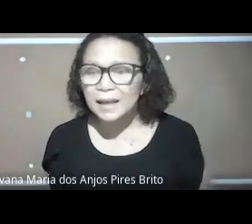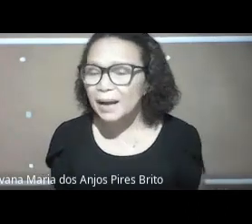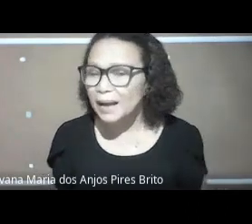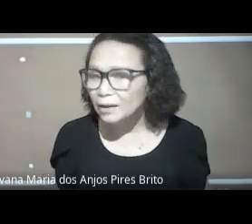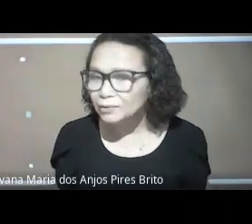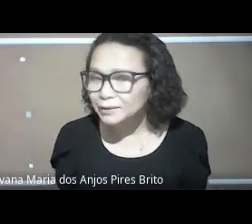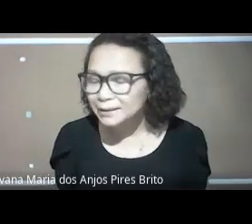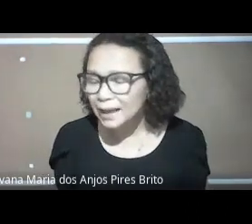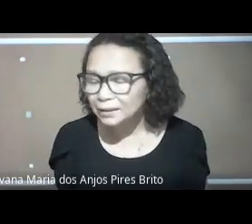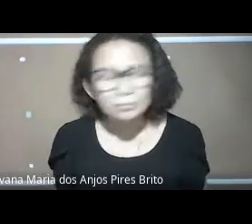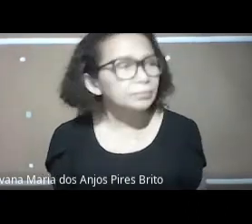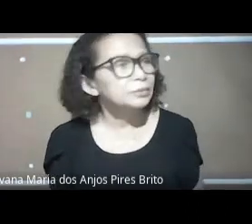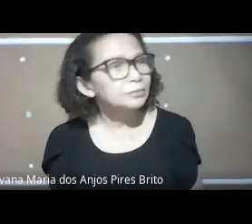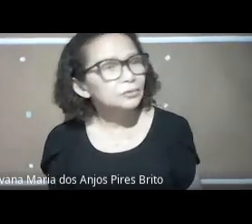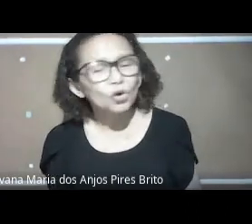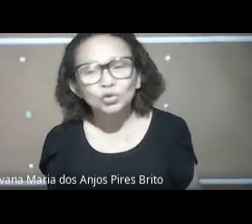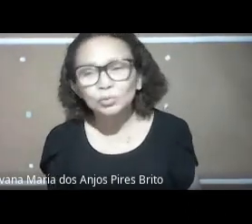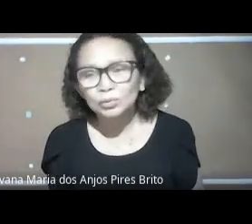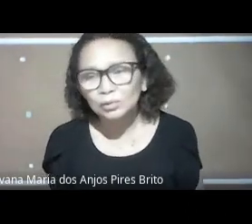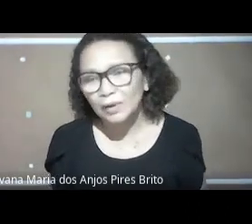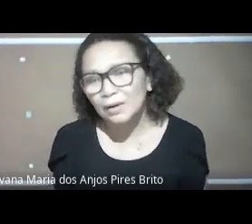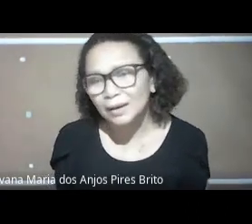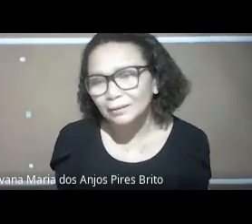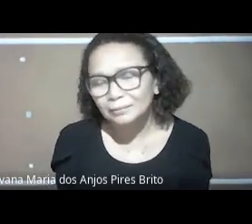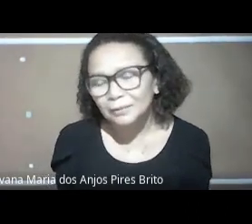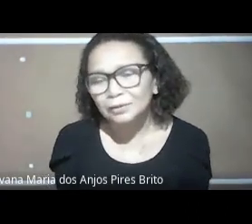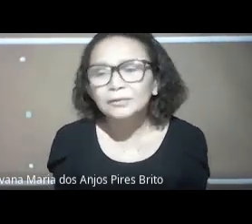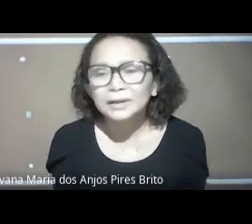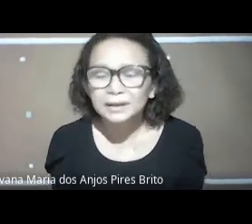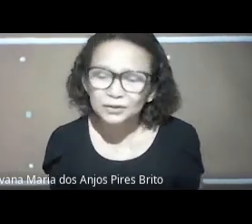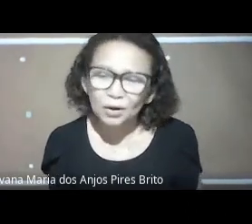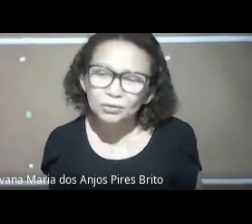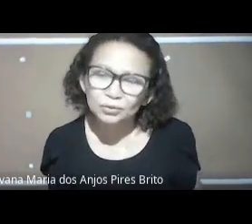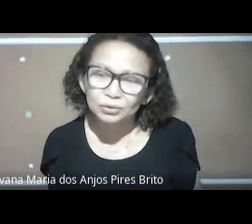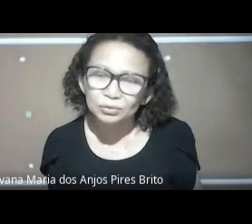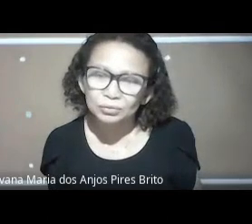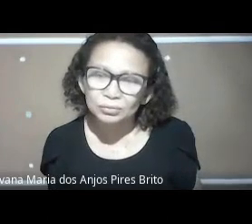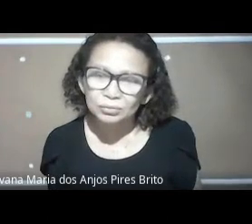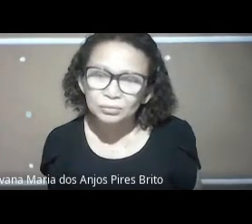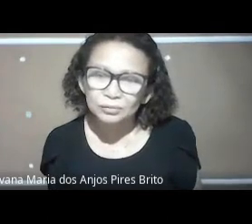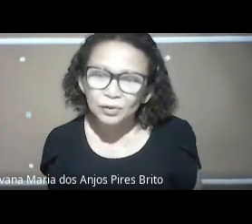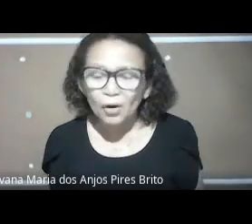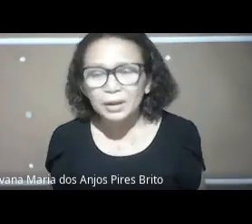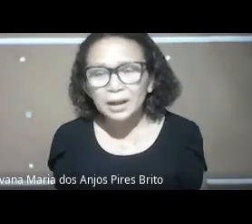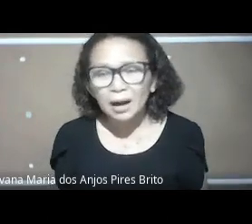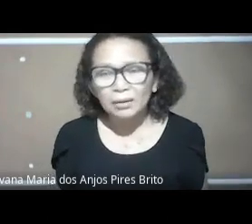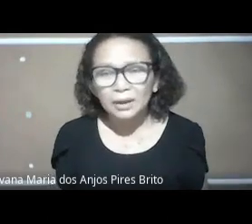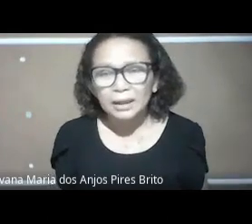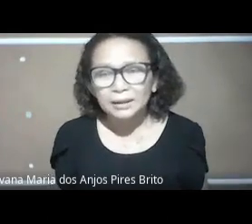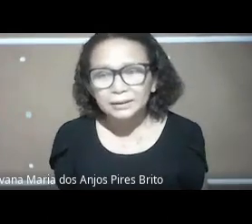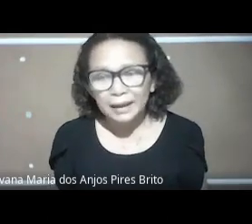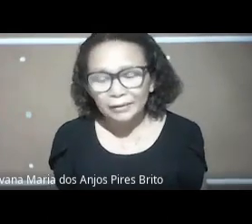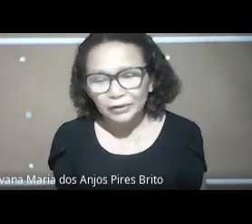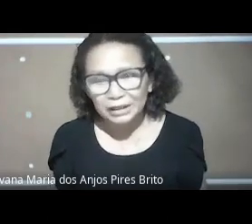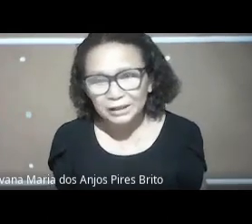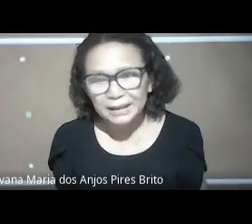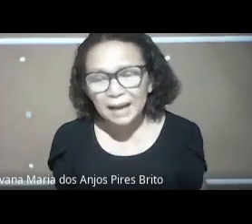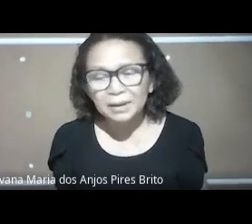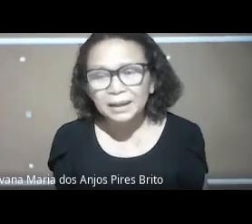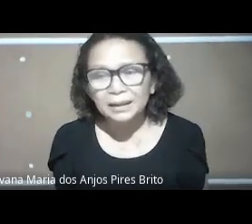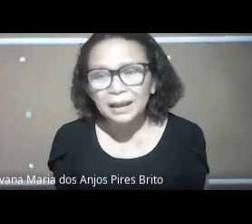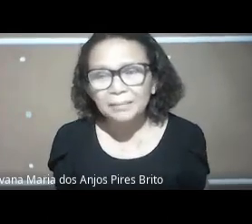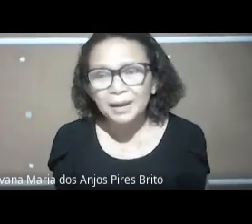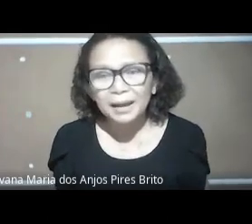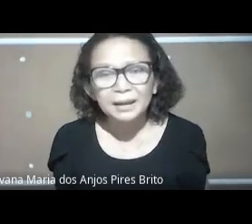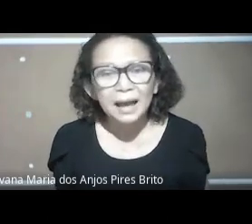acender e apagar a luz da sala. Todo mundo vai olhar, não vai ser só o surdo. Ou então, a gente